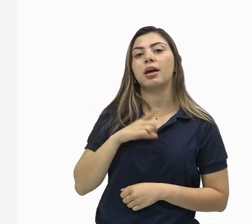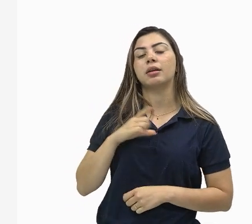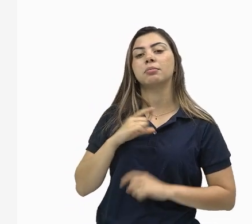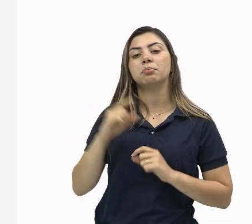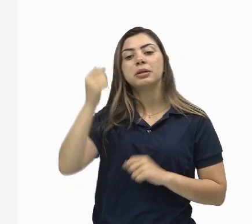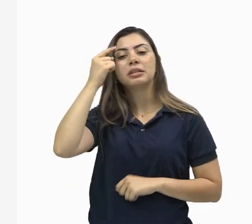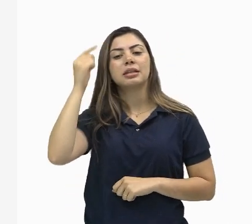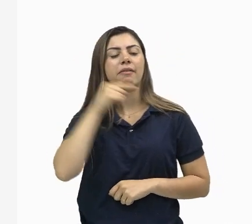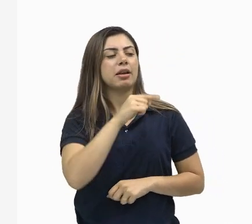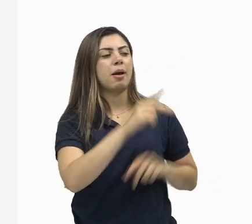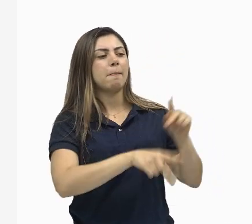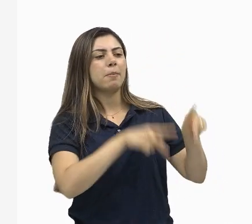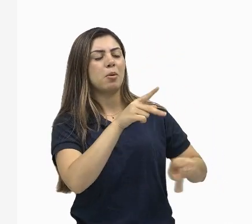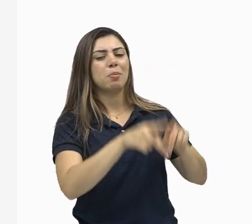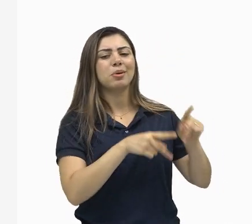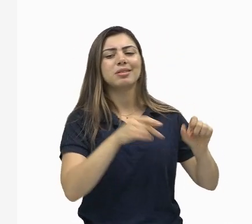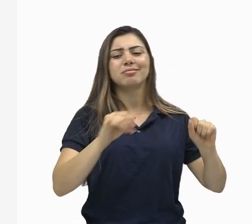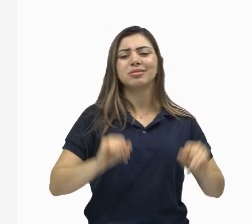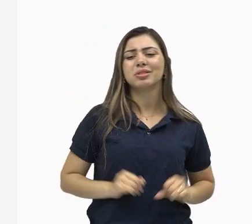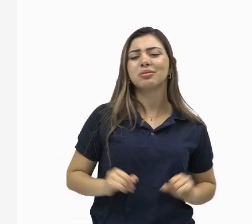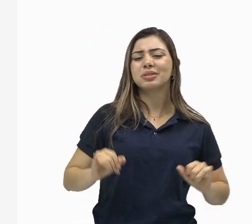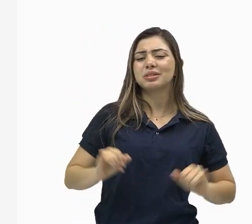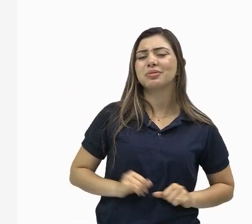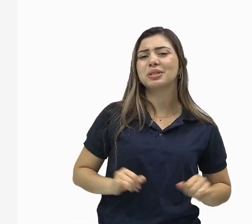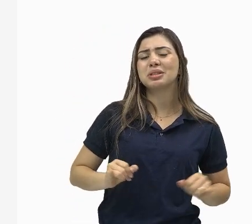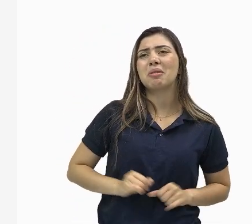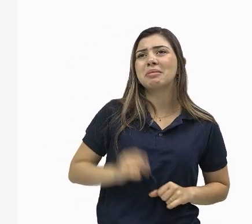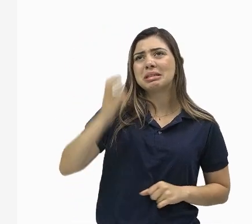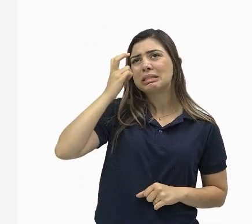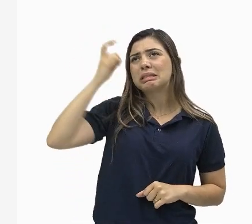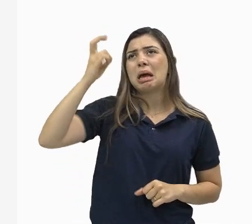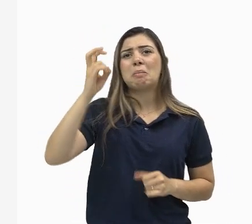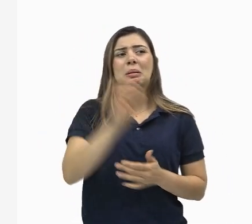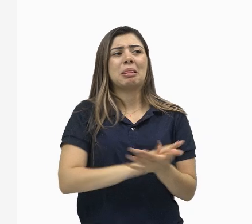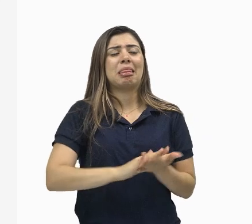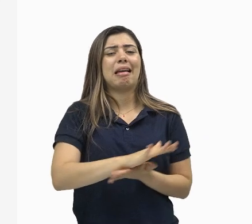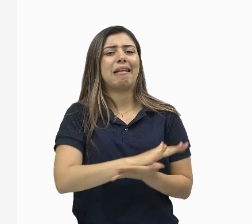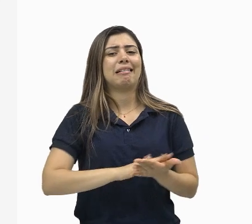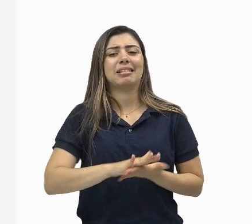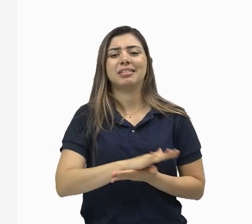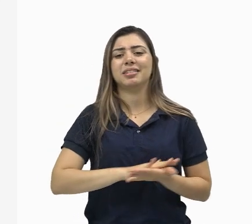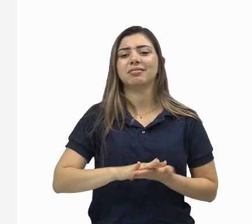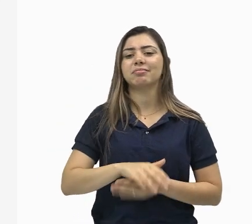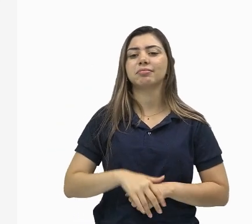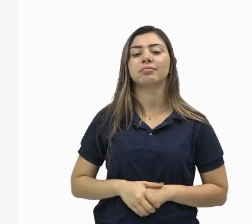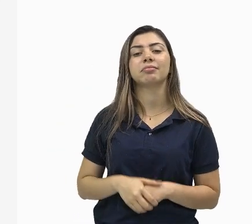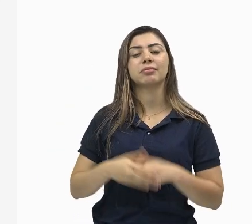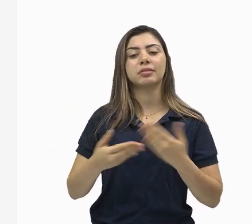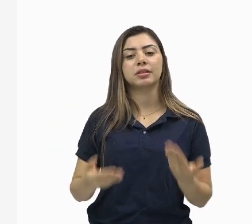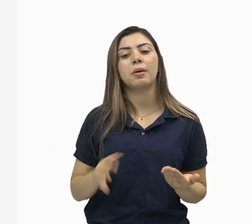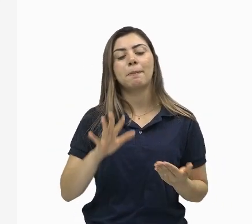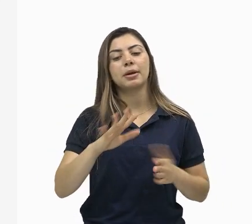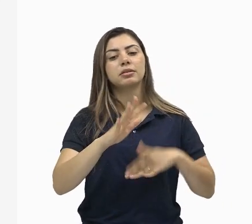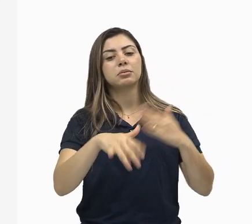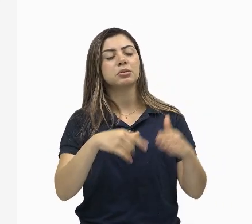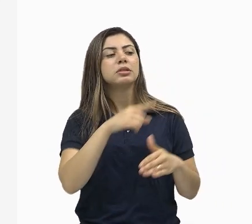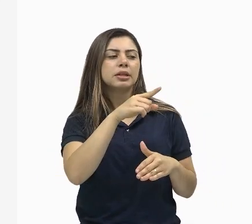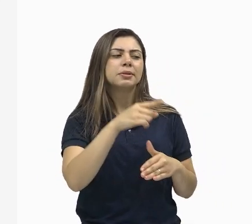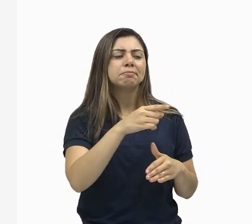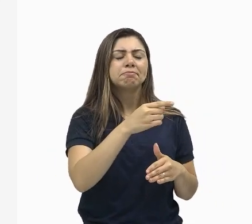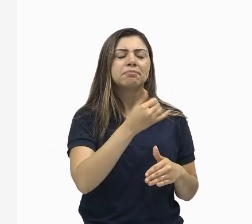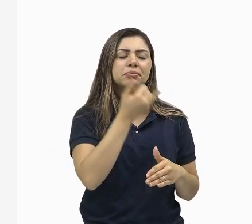que aqueles povos sofriam de obtusidade intelectual e, assim vistos, desta maneira também foram